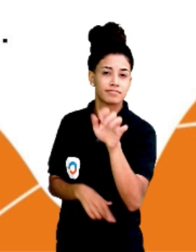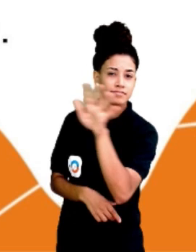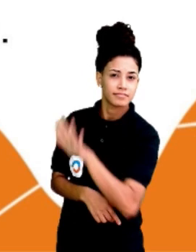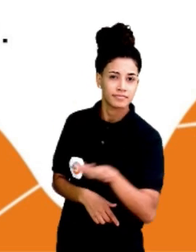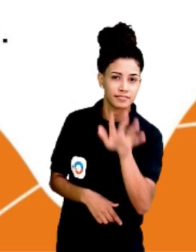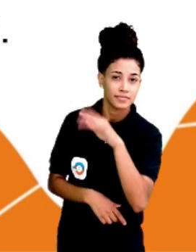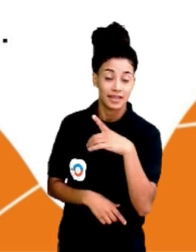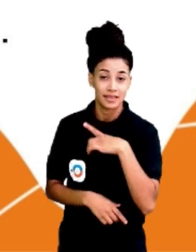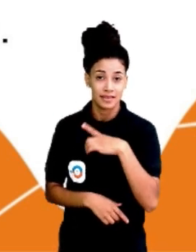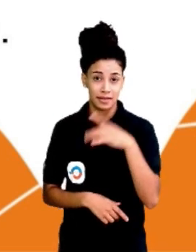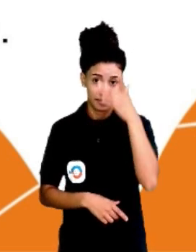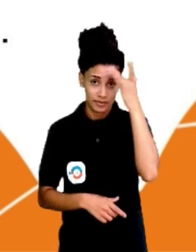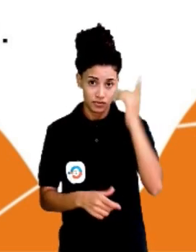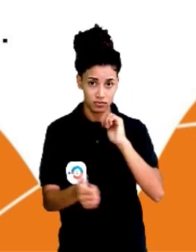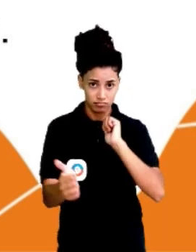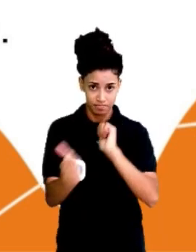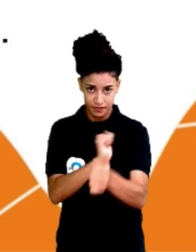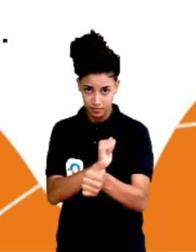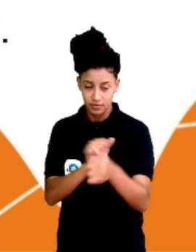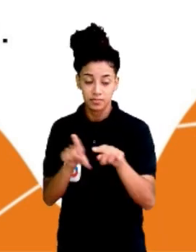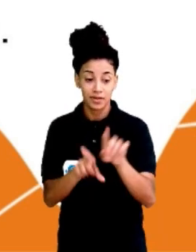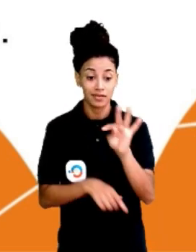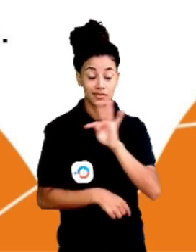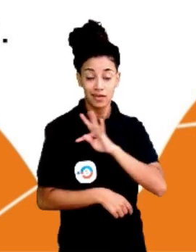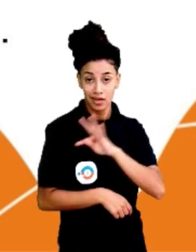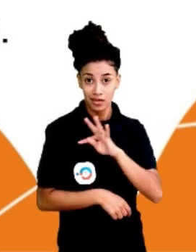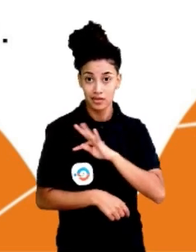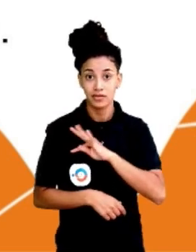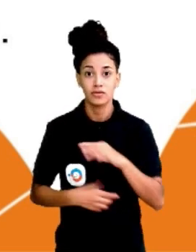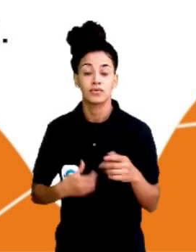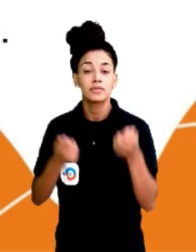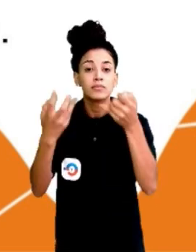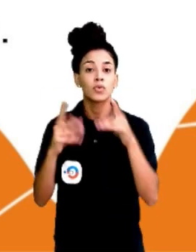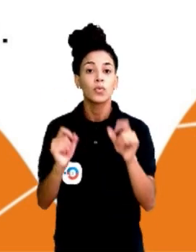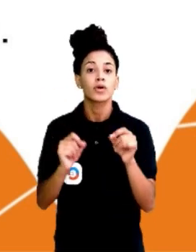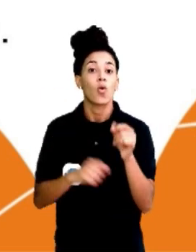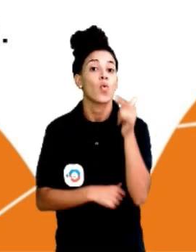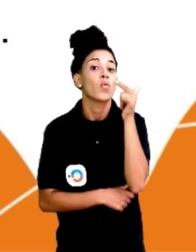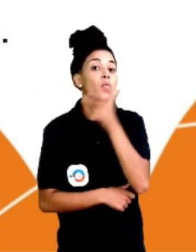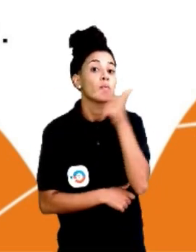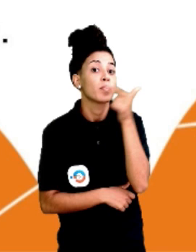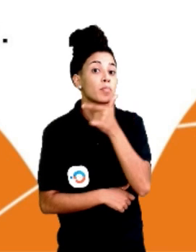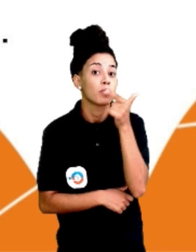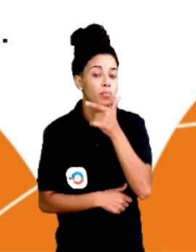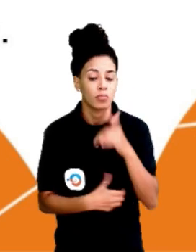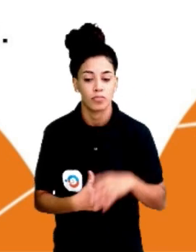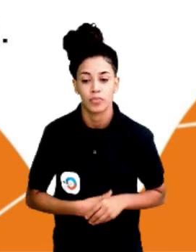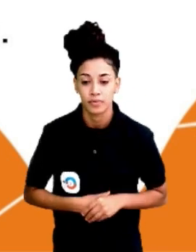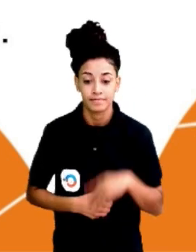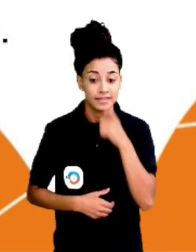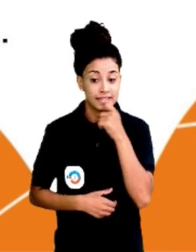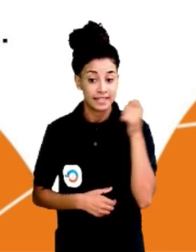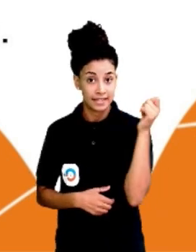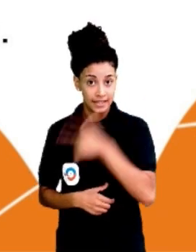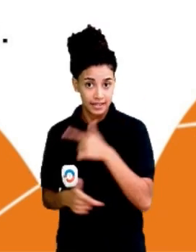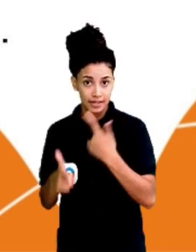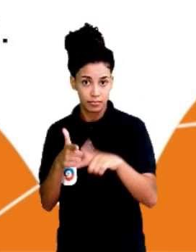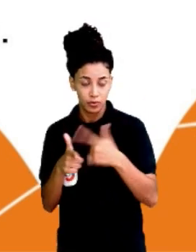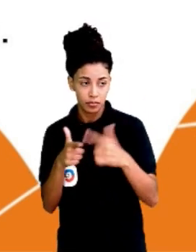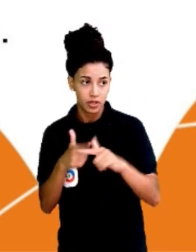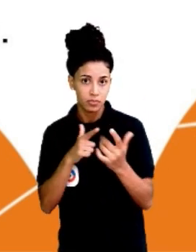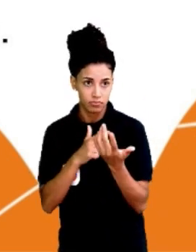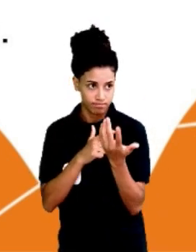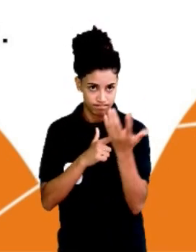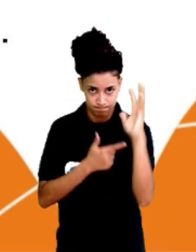atleta e seu técnico reforçam de forma humorística a crítica aos problemas ambientais